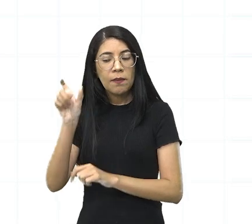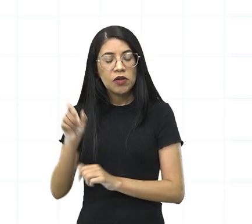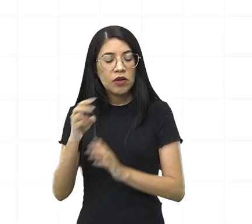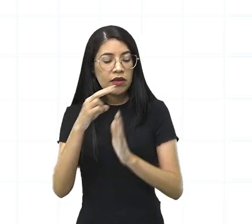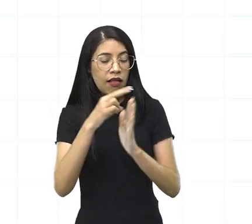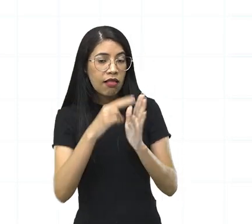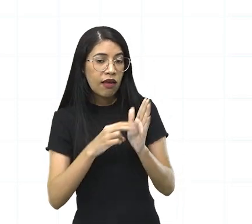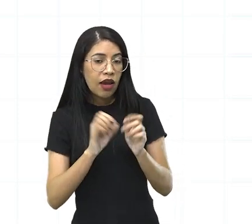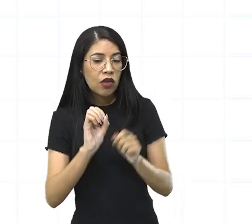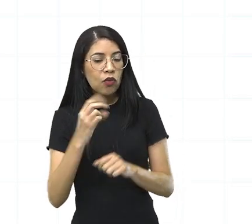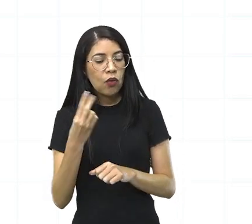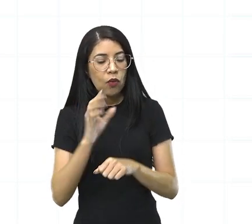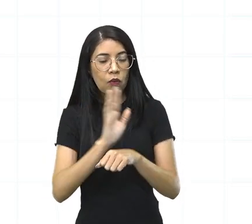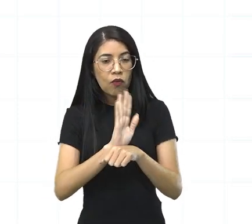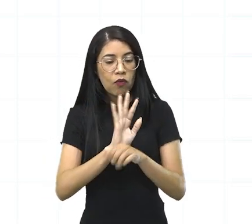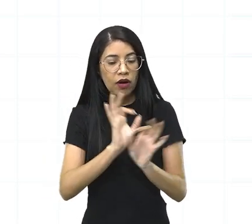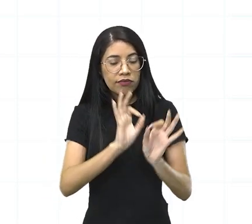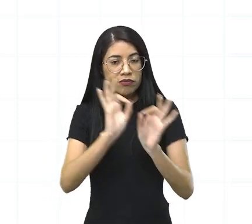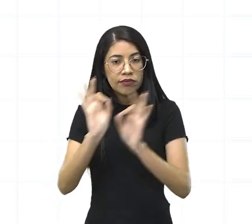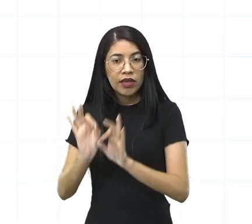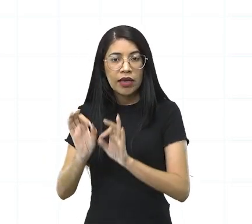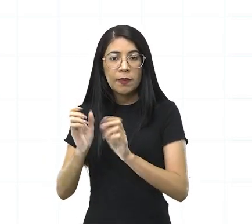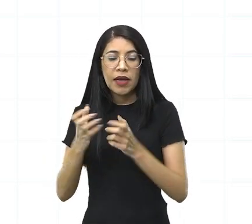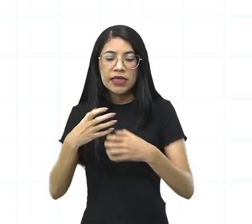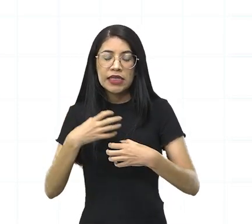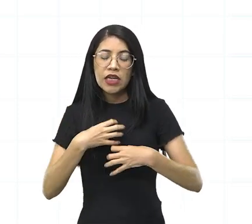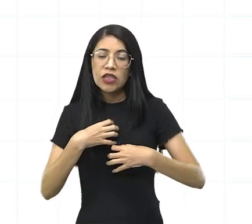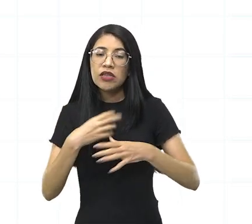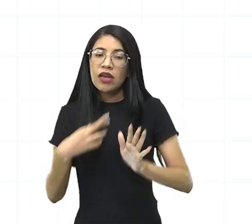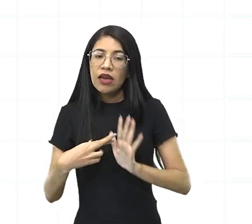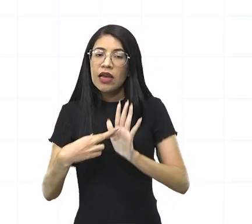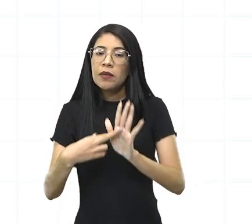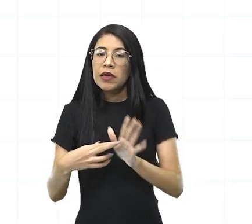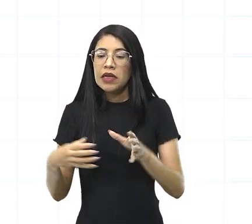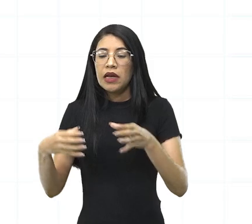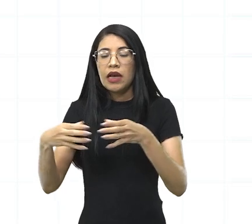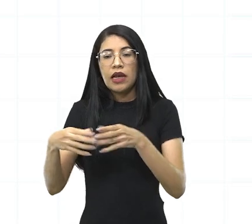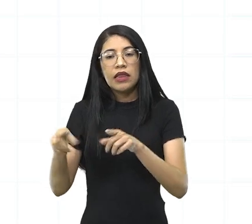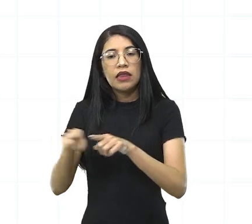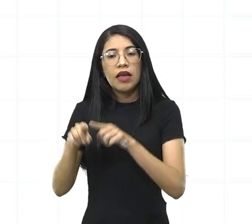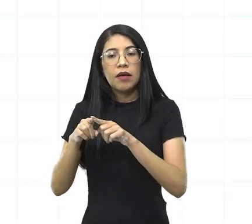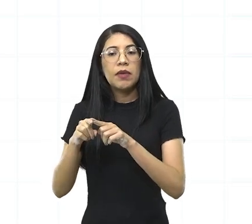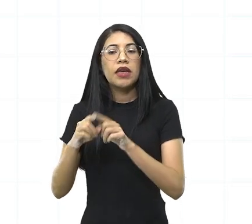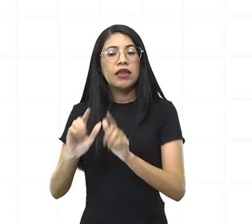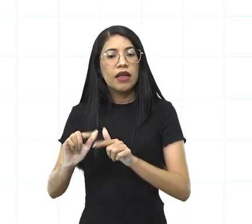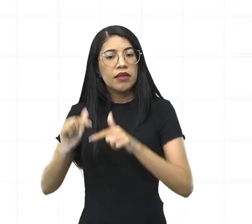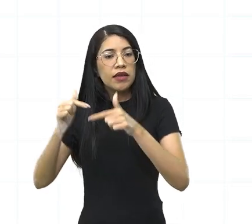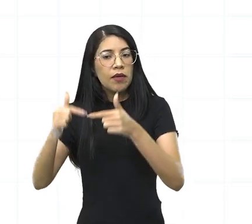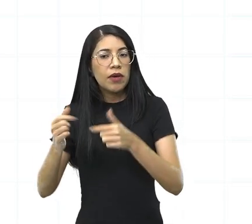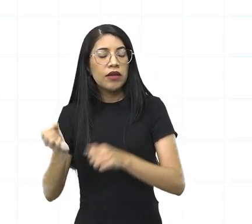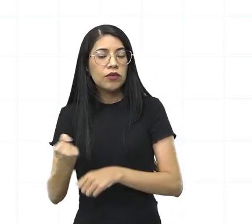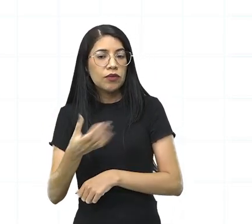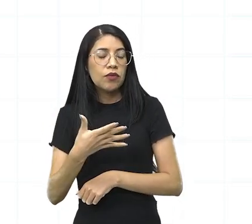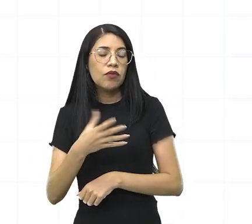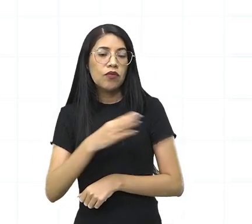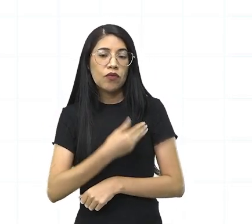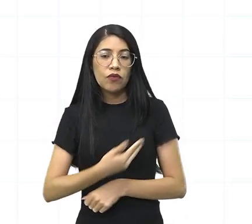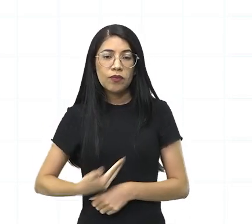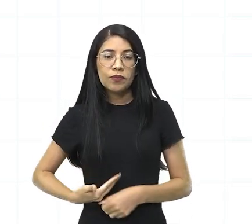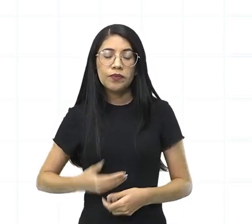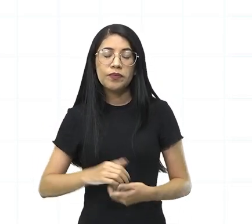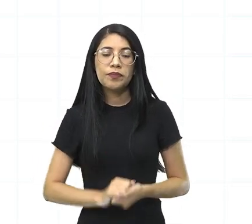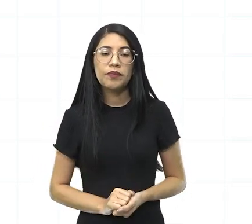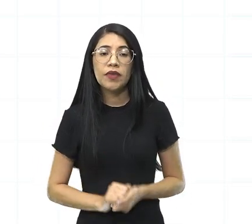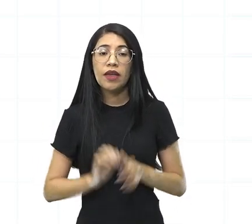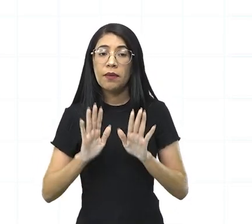ao vídeo, né, e sentir-se representado pelo grupo que atualmente exerce o governo. Vejam